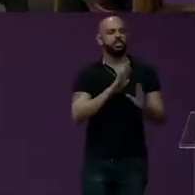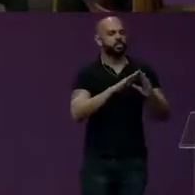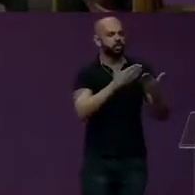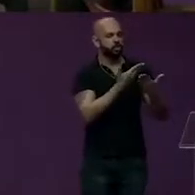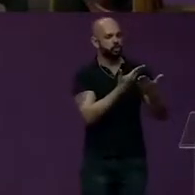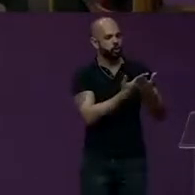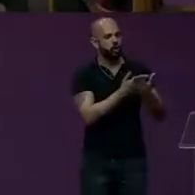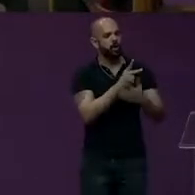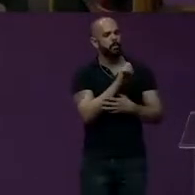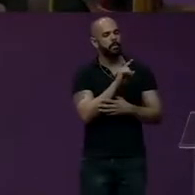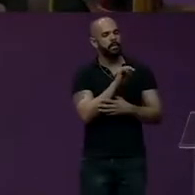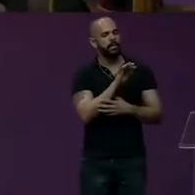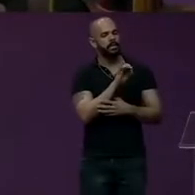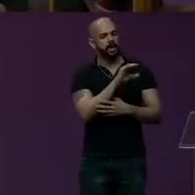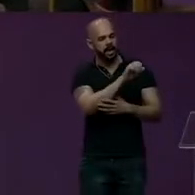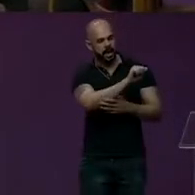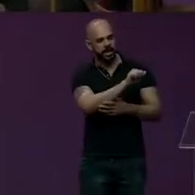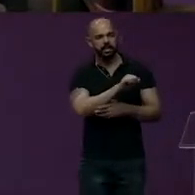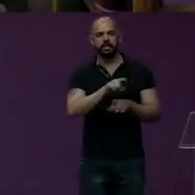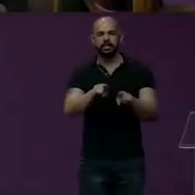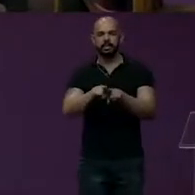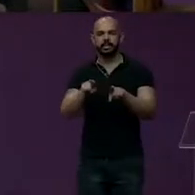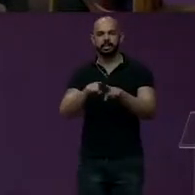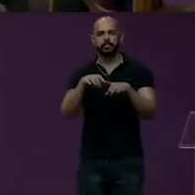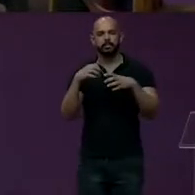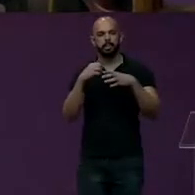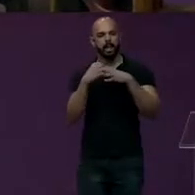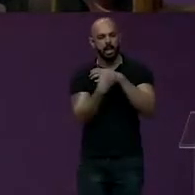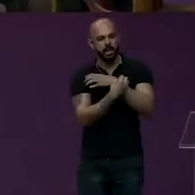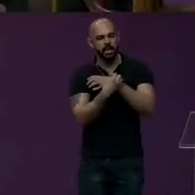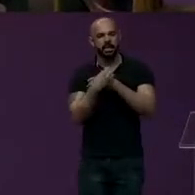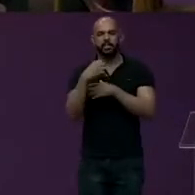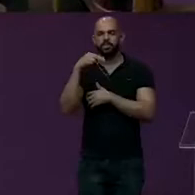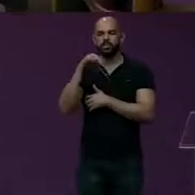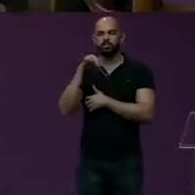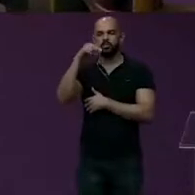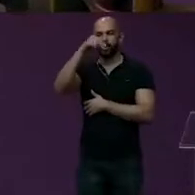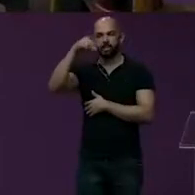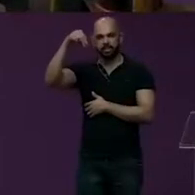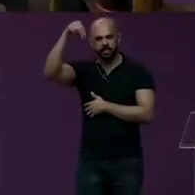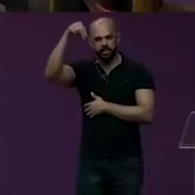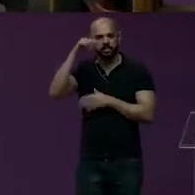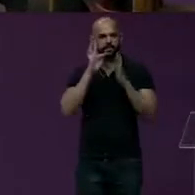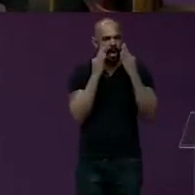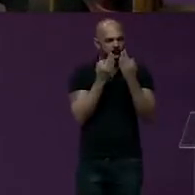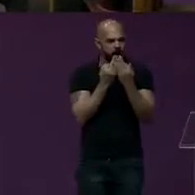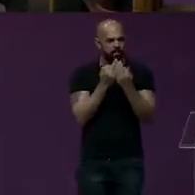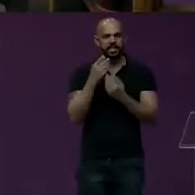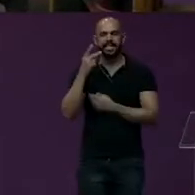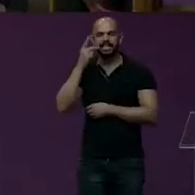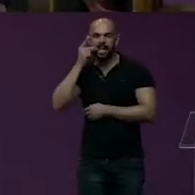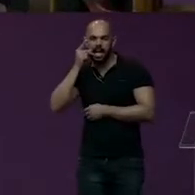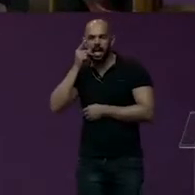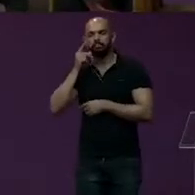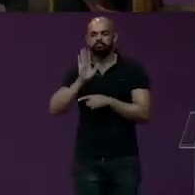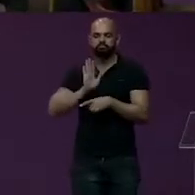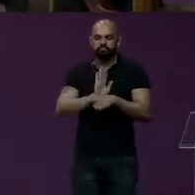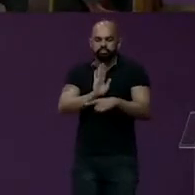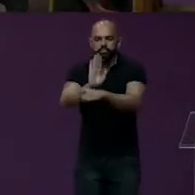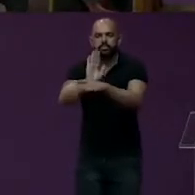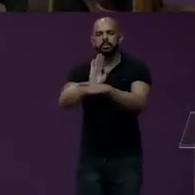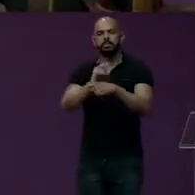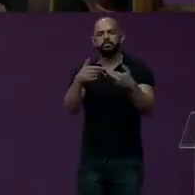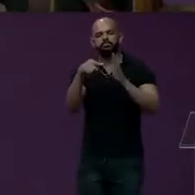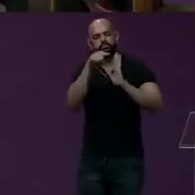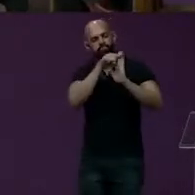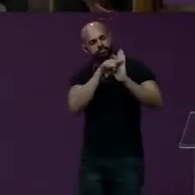Politécnica, também da Rede Nordeste de Saúde da Família, Fiocruz do Ceará, contribuíram com vários elementos